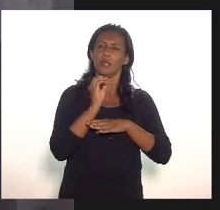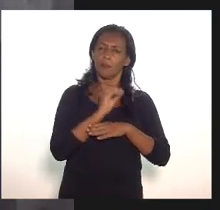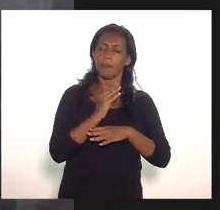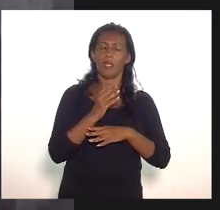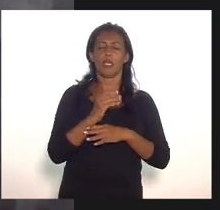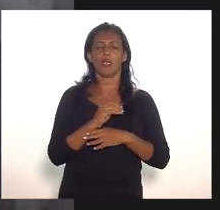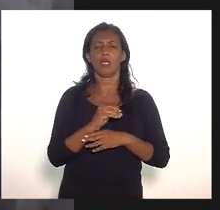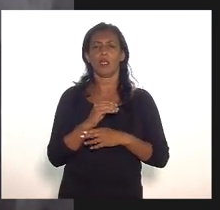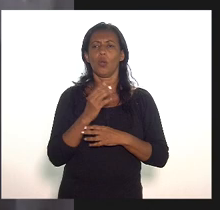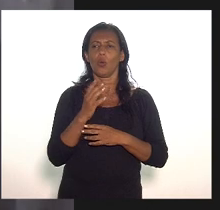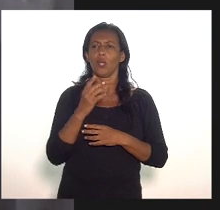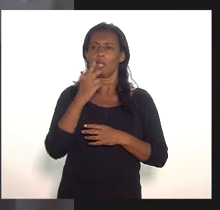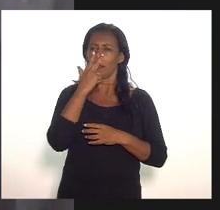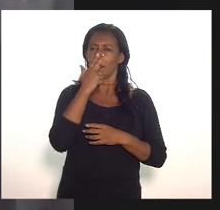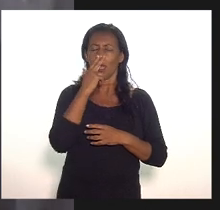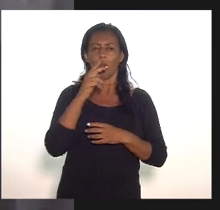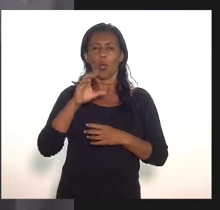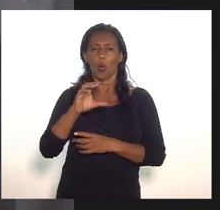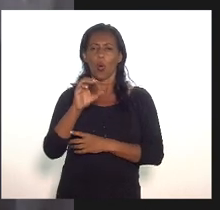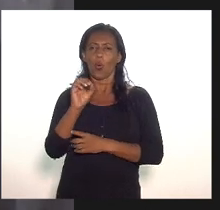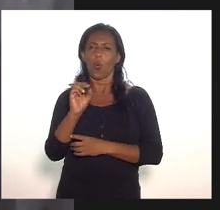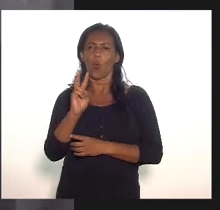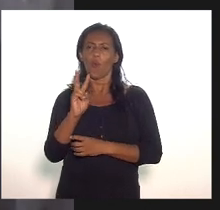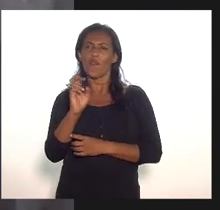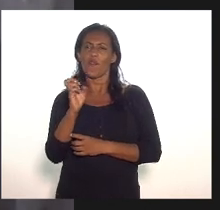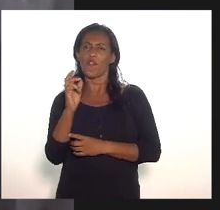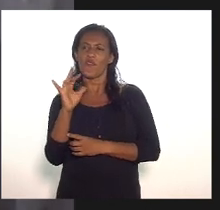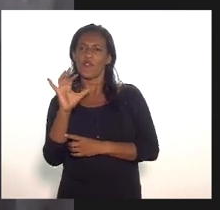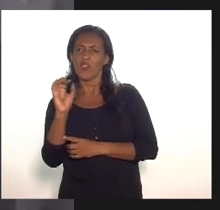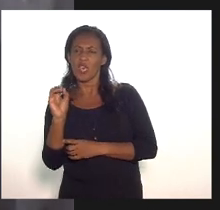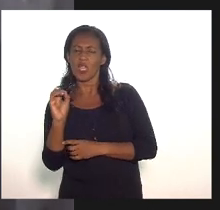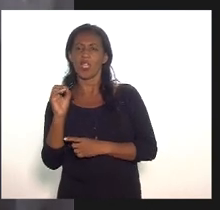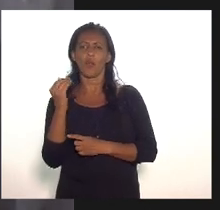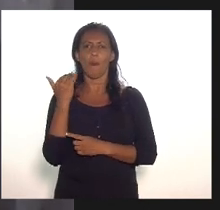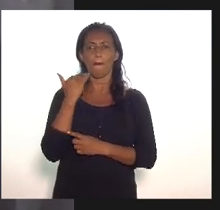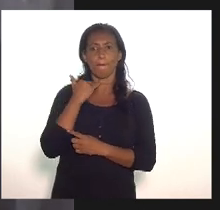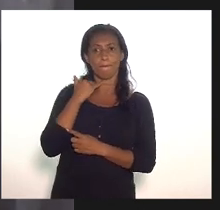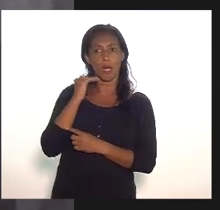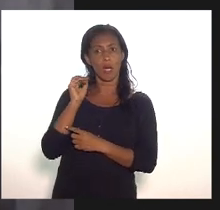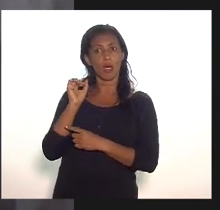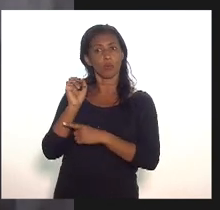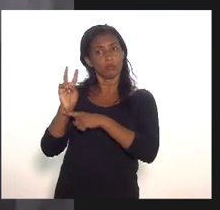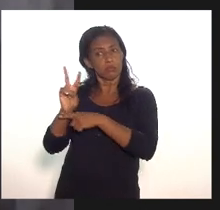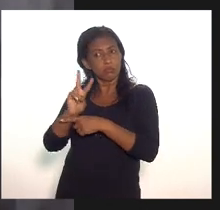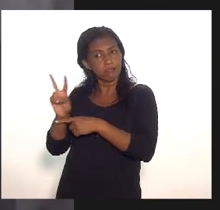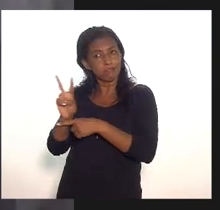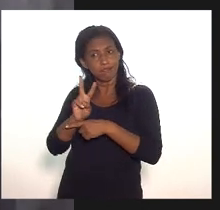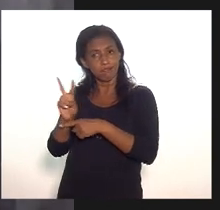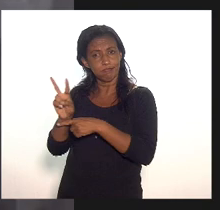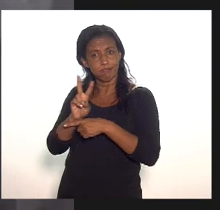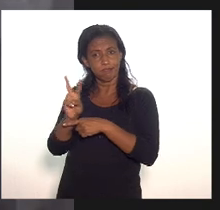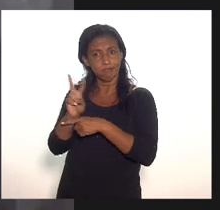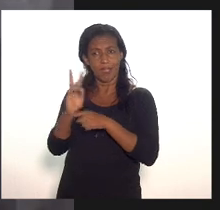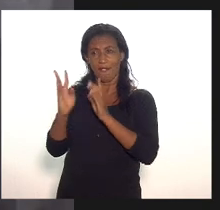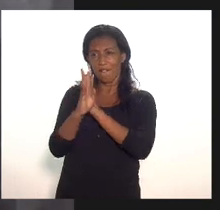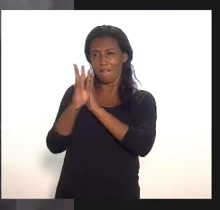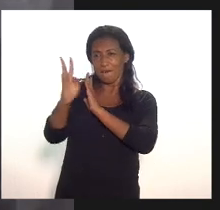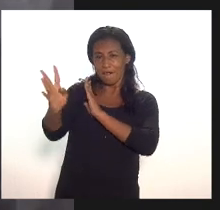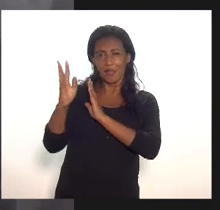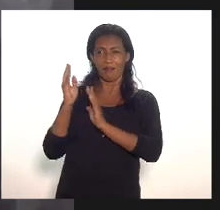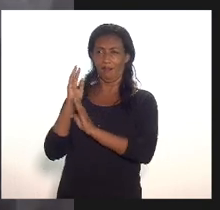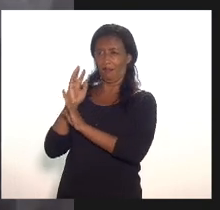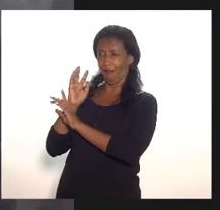assim como o coveiro, assim como os seguranças de banco, que estão aí segurando e orientando essas filas